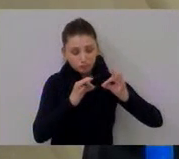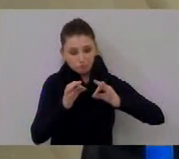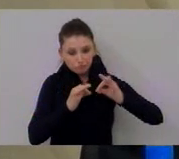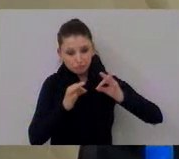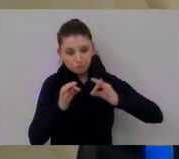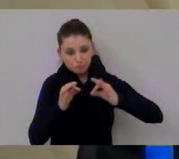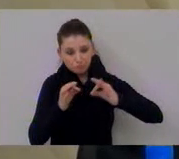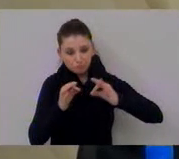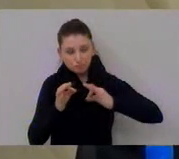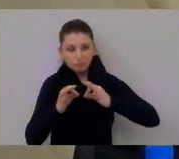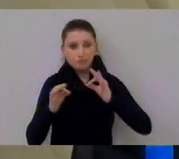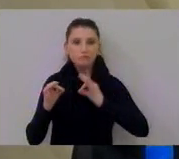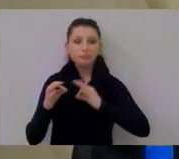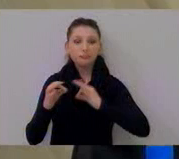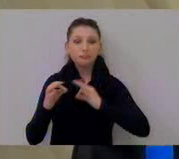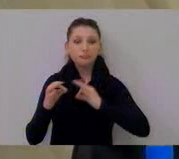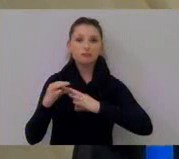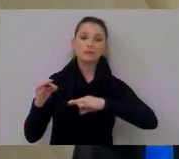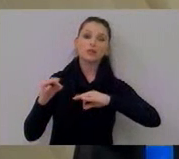recentemente